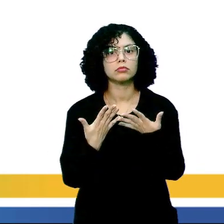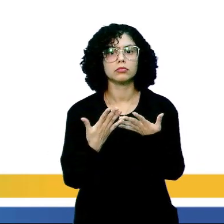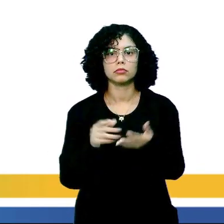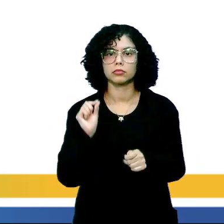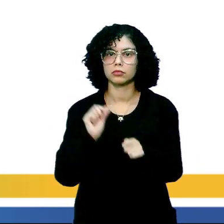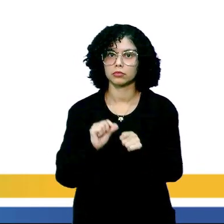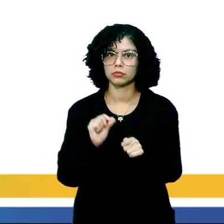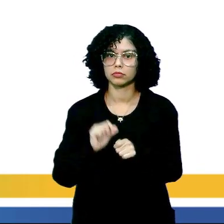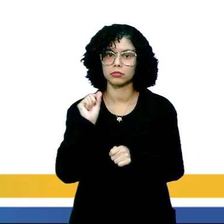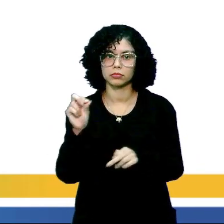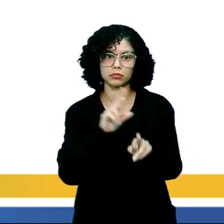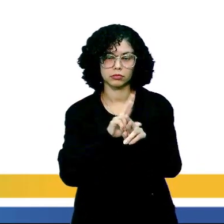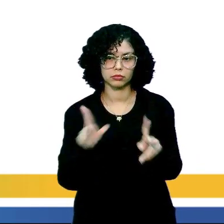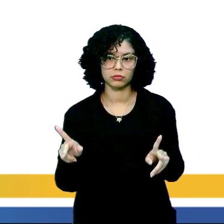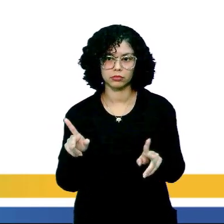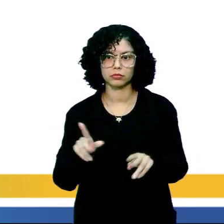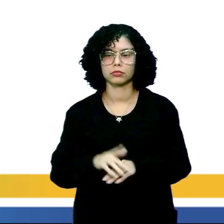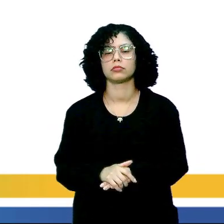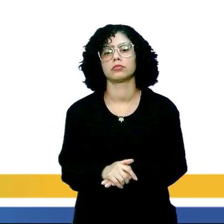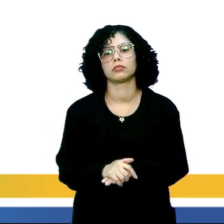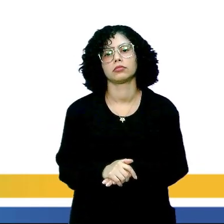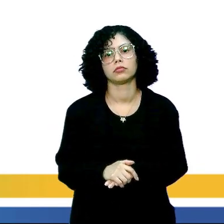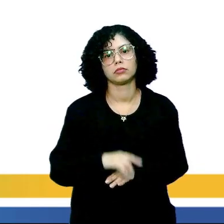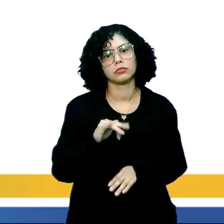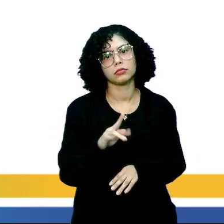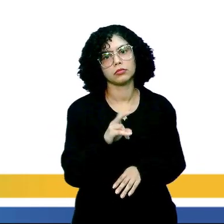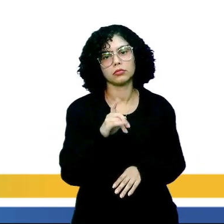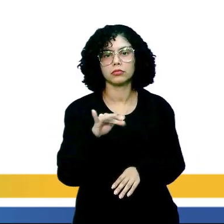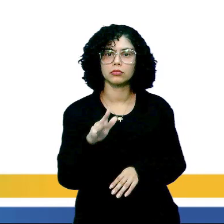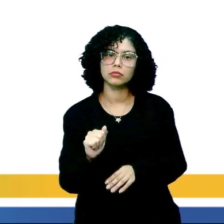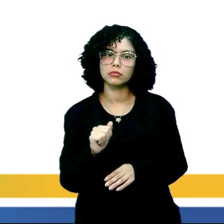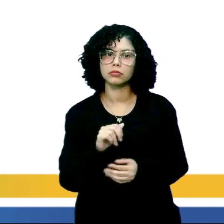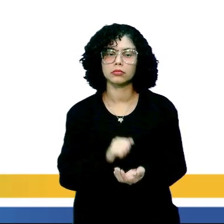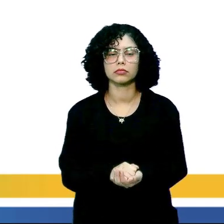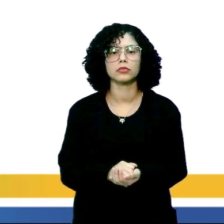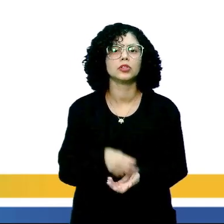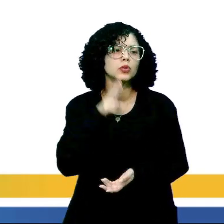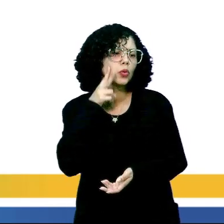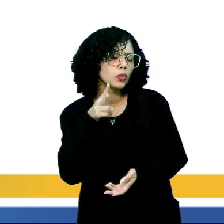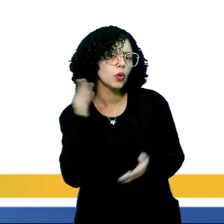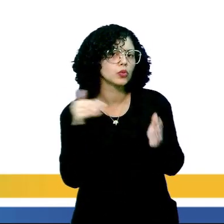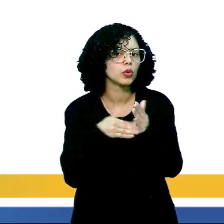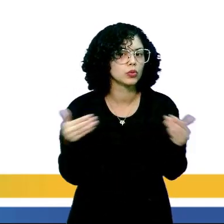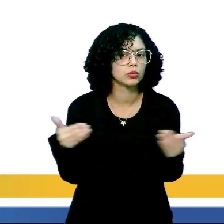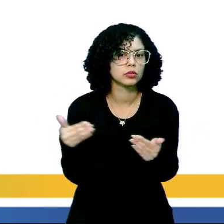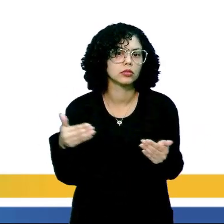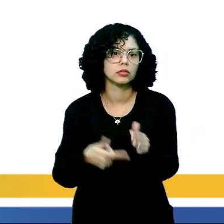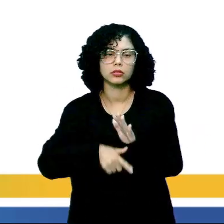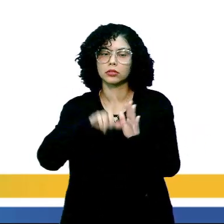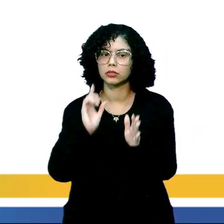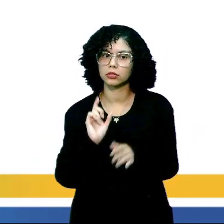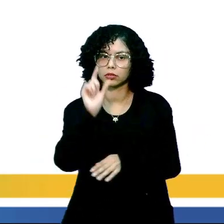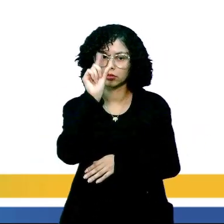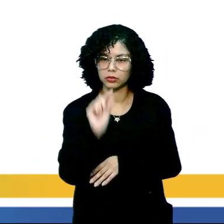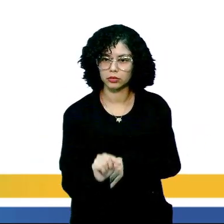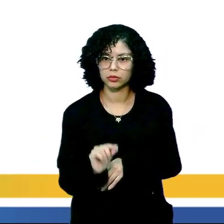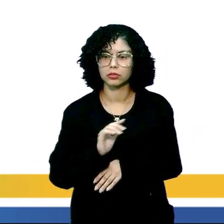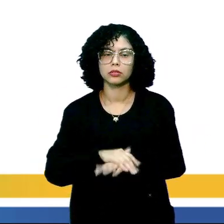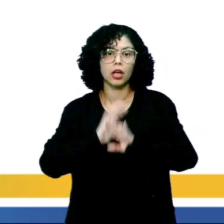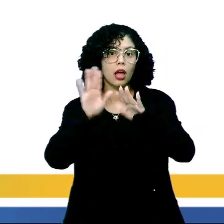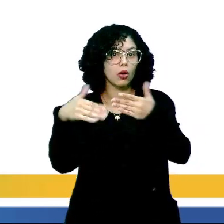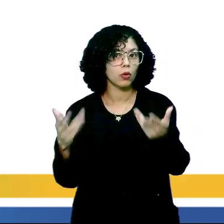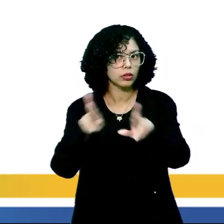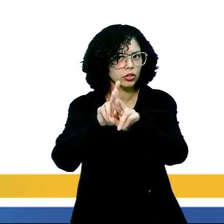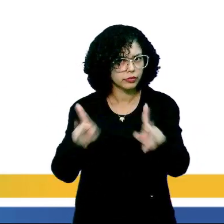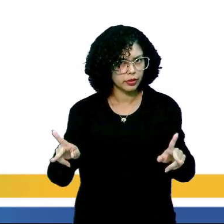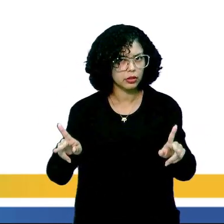que ele seja diferente da Inconfidência Mineira. Pelo que a gente viu até agora, antes das alternativas, quais eram